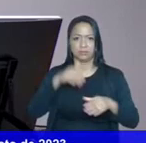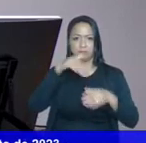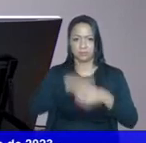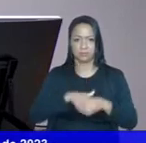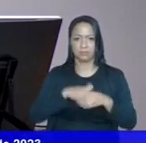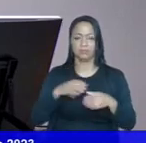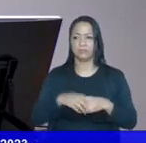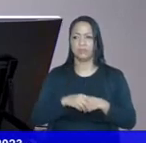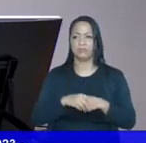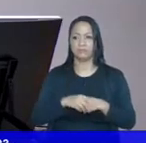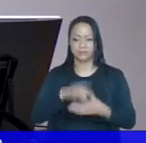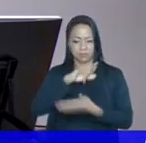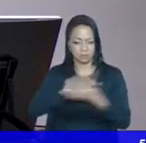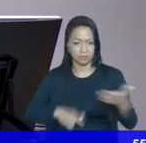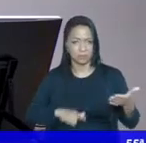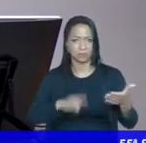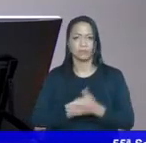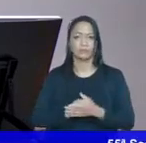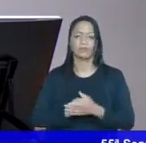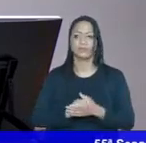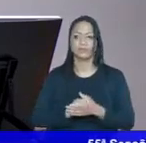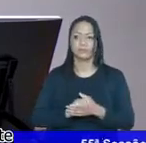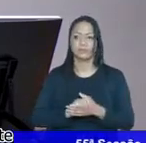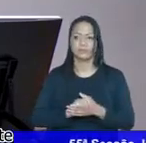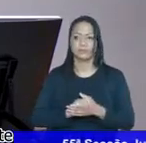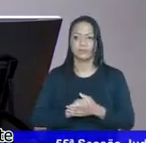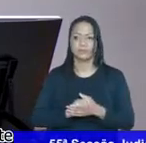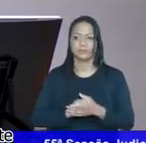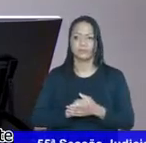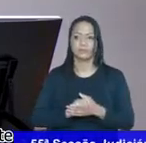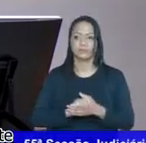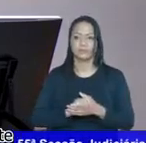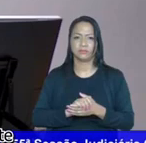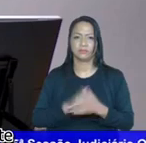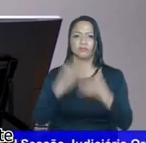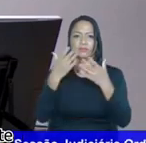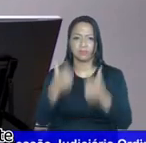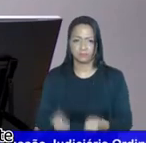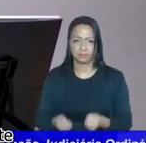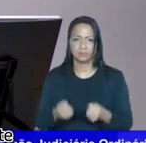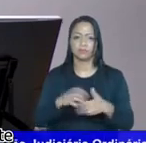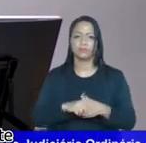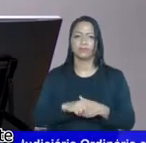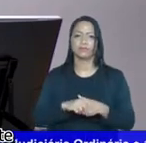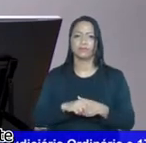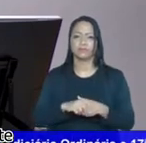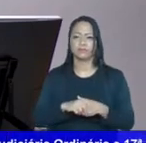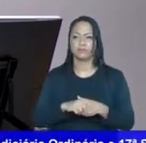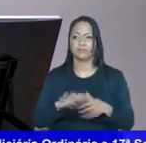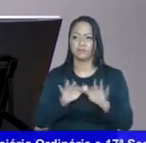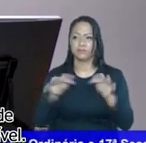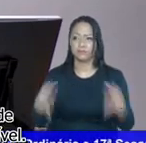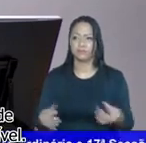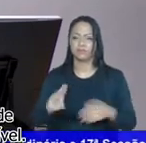voto diante dessa documentação. Ou seja, para aprovar sem ressalvas, aprovar